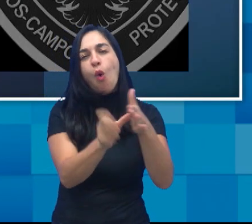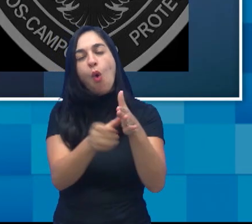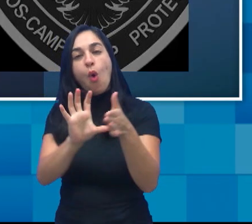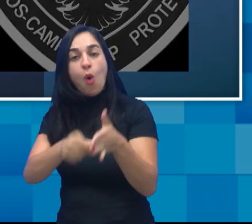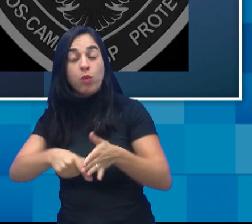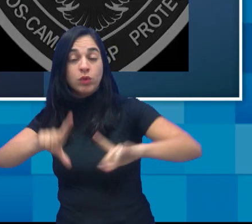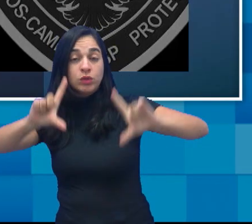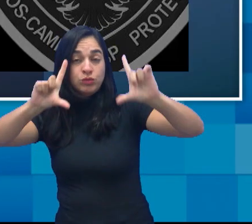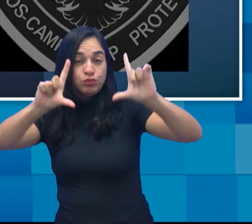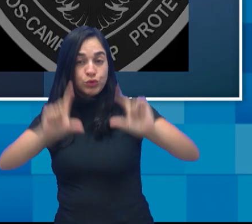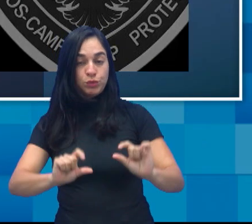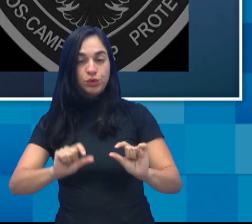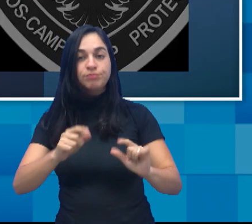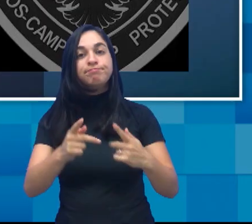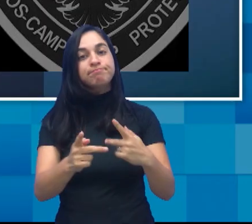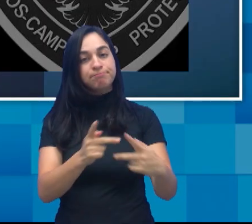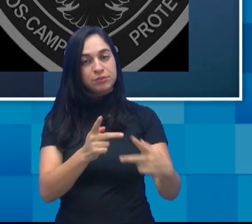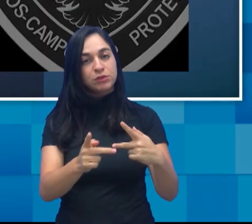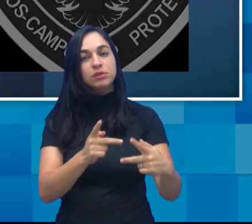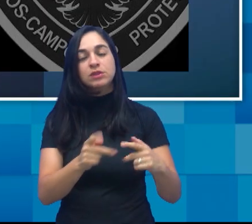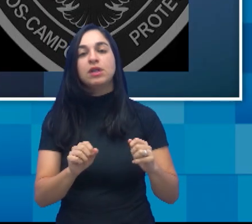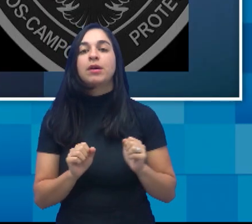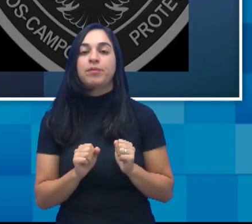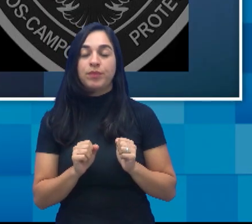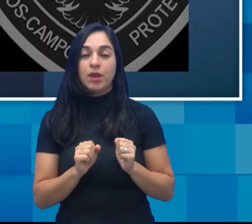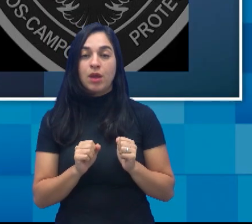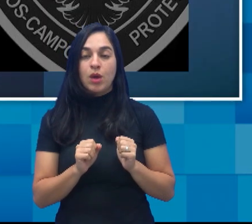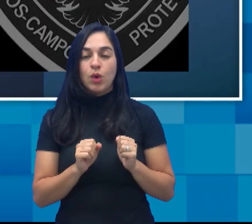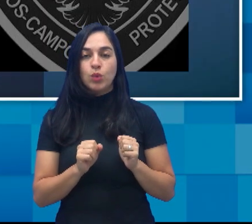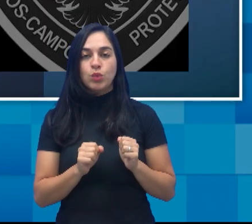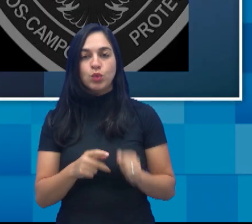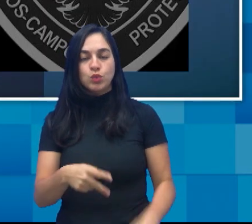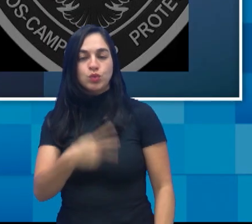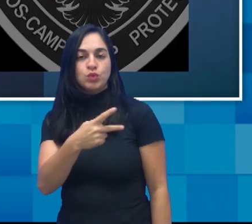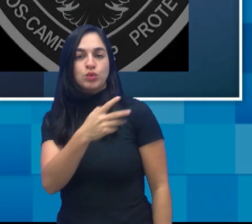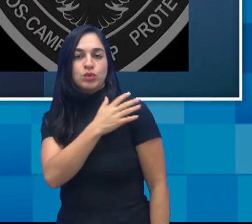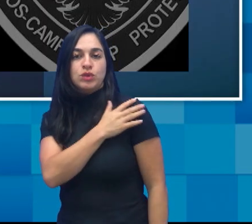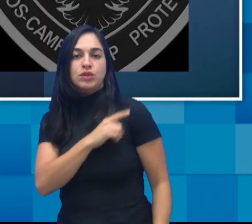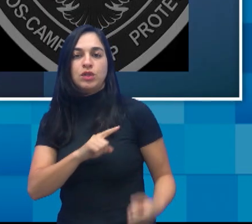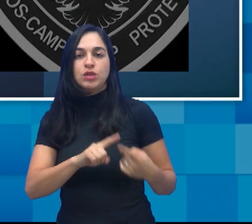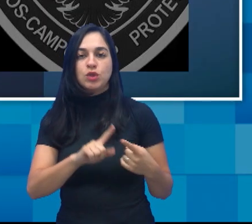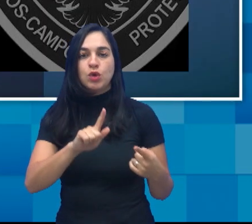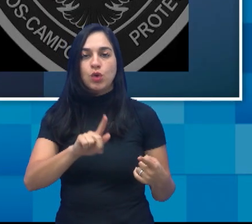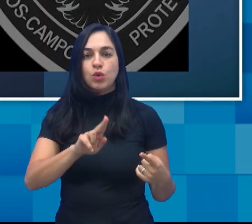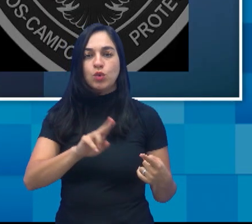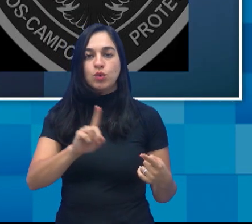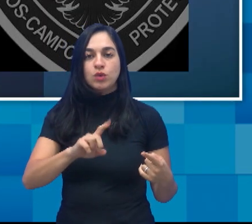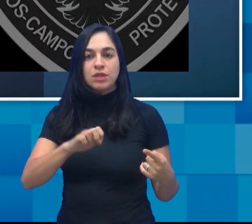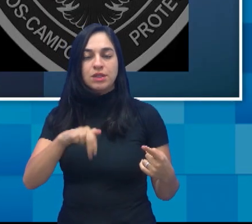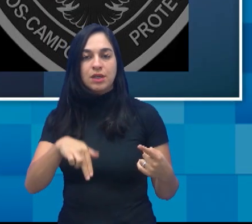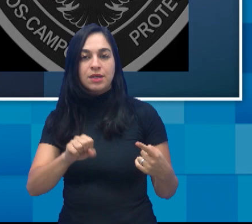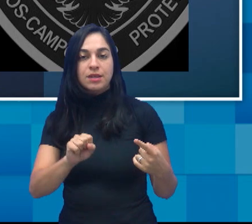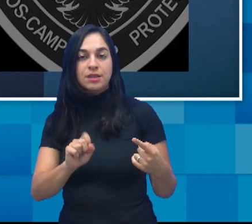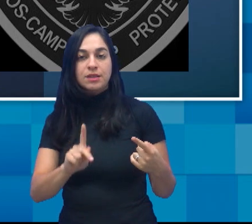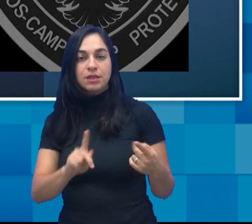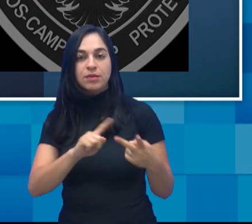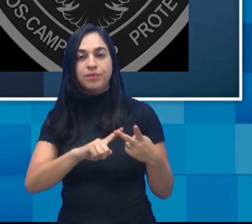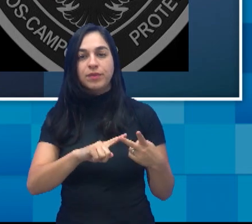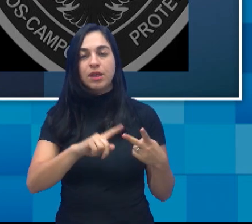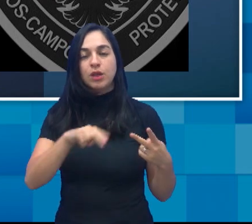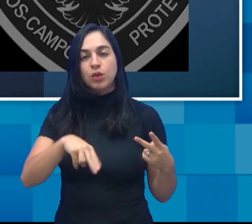cidade. A atuação do 2º Sargento PM Gujenski, Cabo PM Nunes, Cabo PM